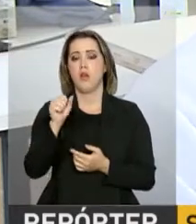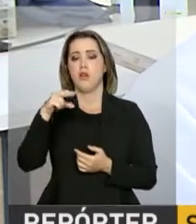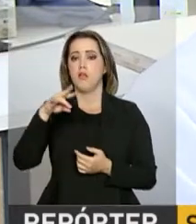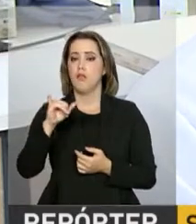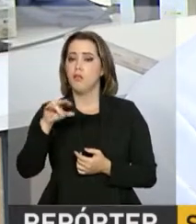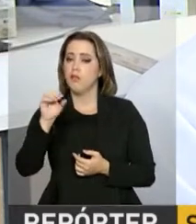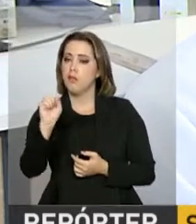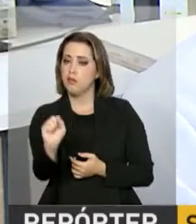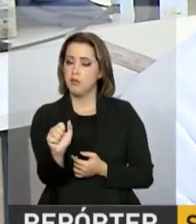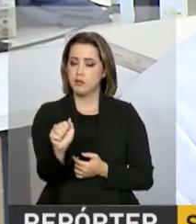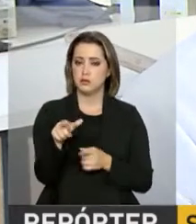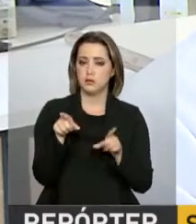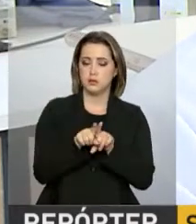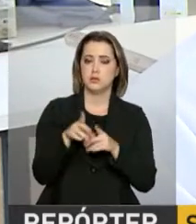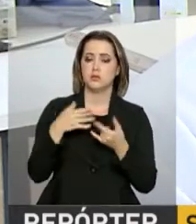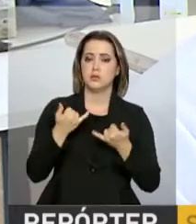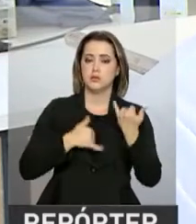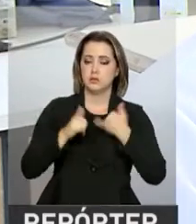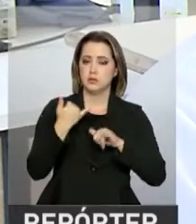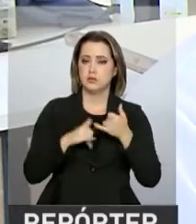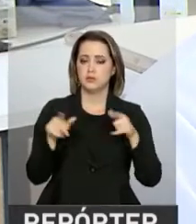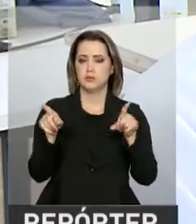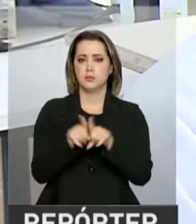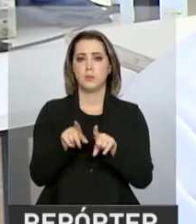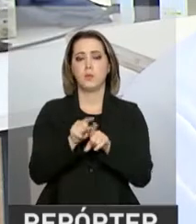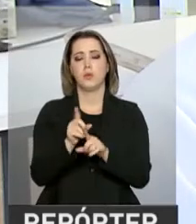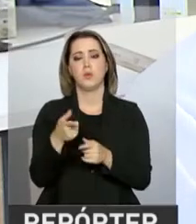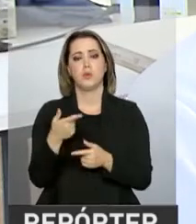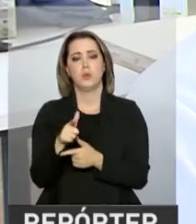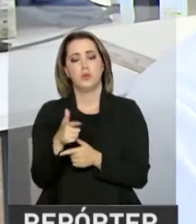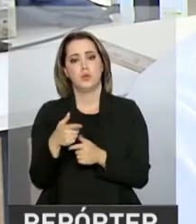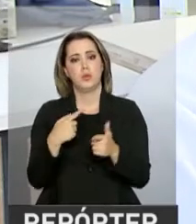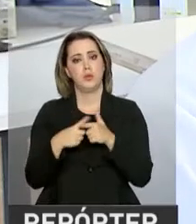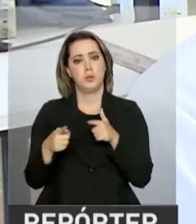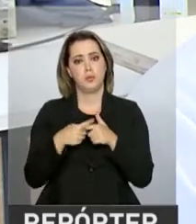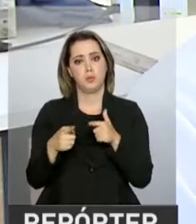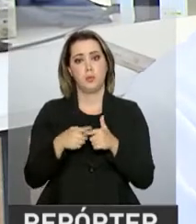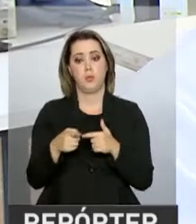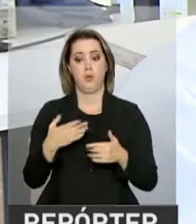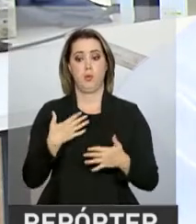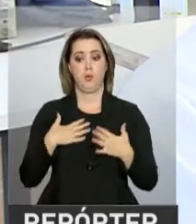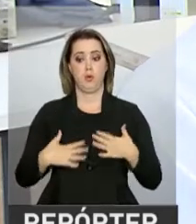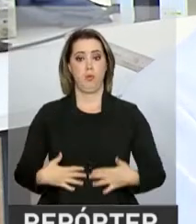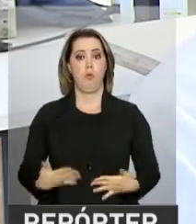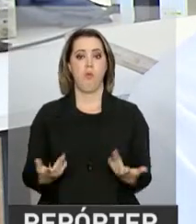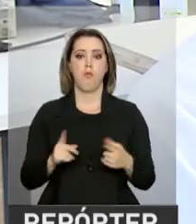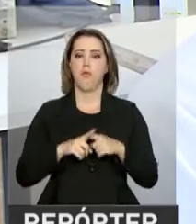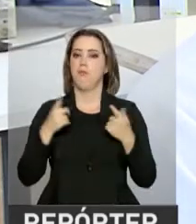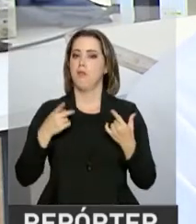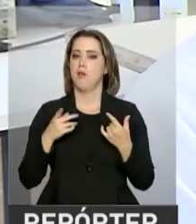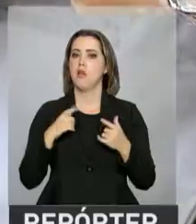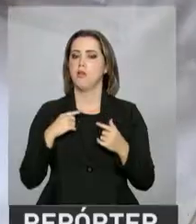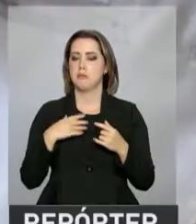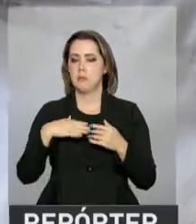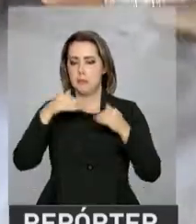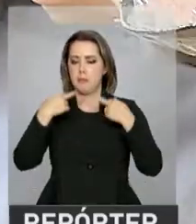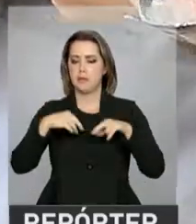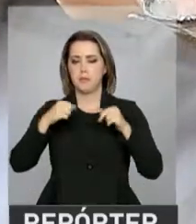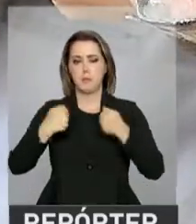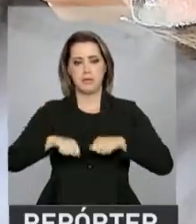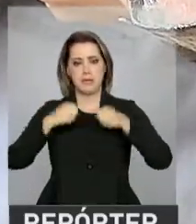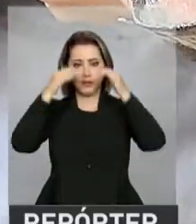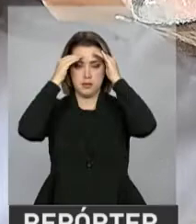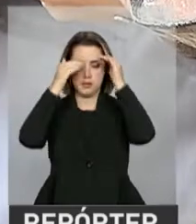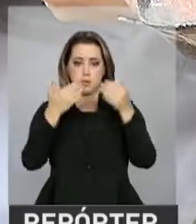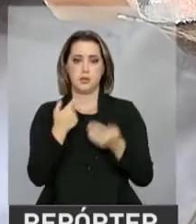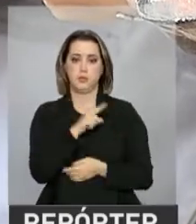até aquelas concentrações permitidas, eles não causam efeito lesivo contra o organismo humano, desde que sejam usar nessas concentrações. Essas duas